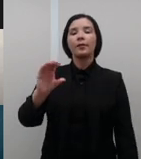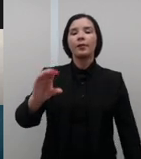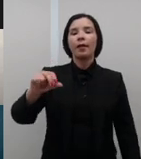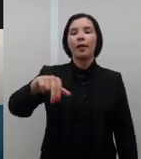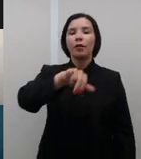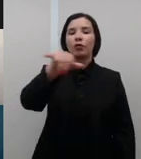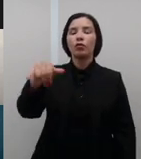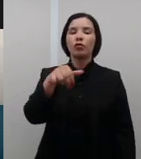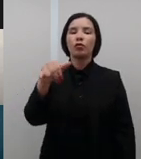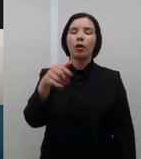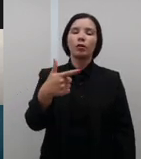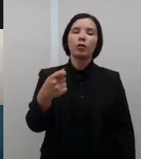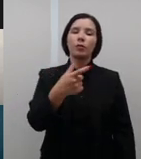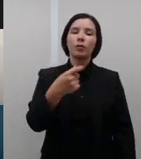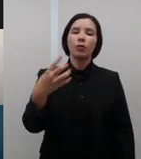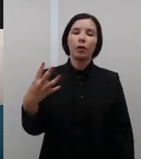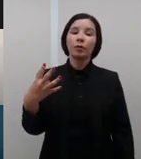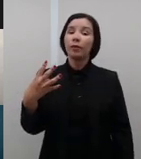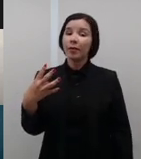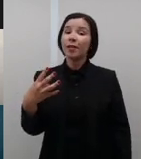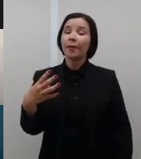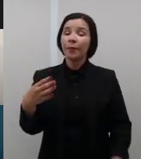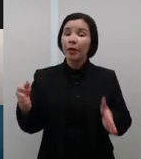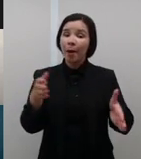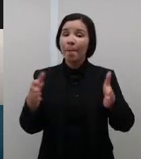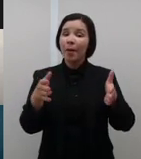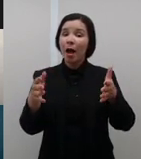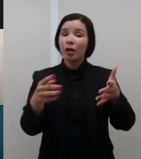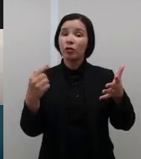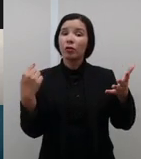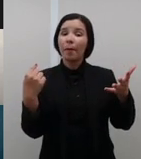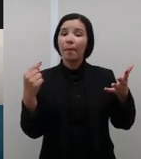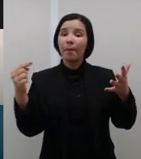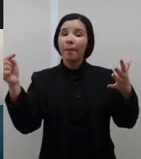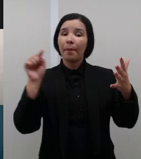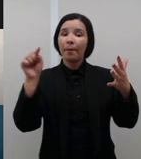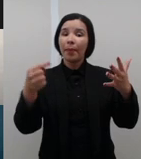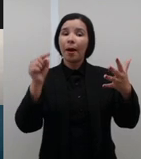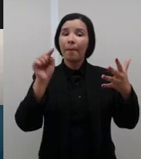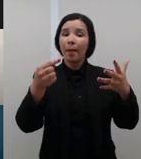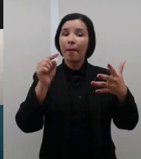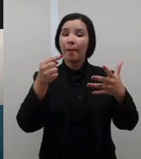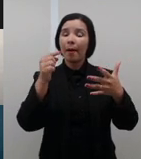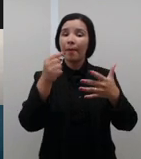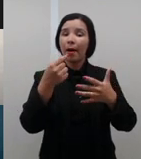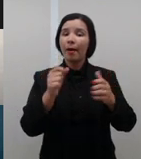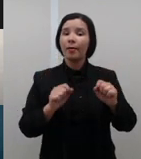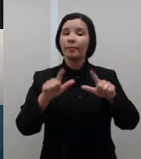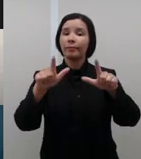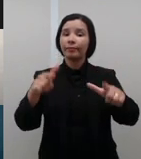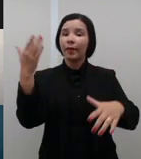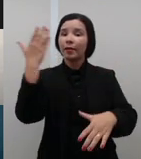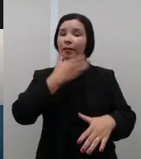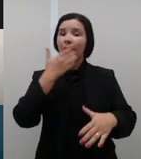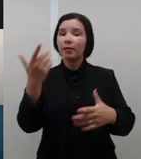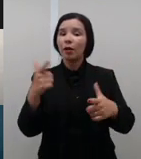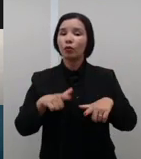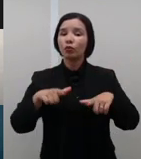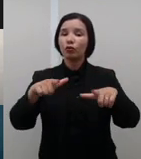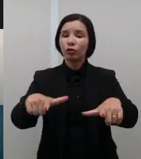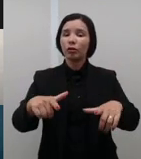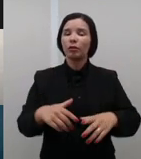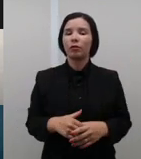187/2014, ainda fixou prazos específicos para aquisição dos demais títulos, contrários à deliberação primeira de